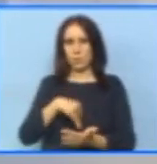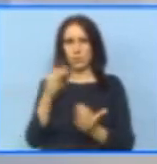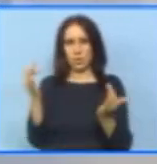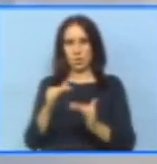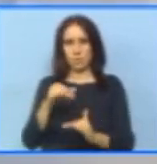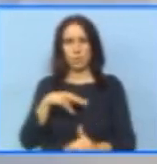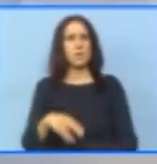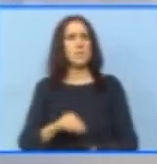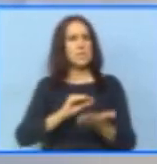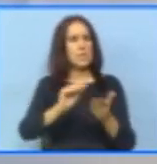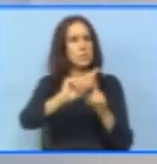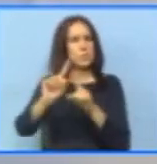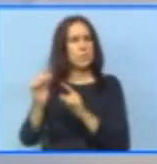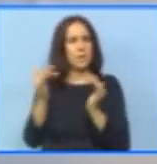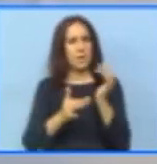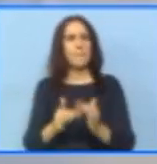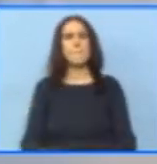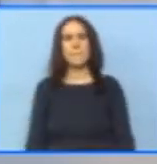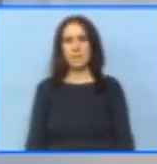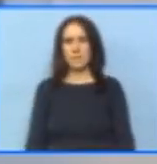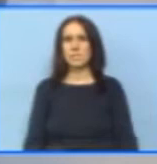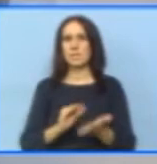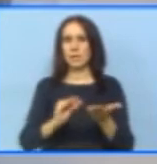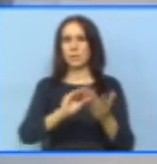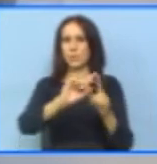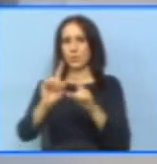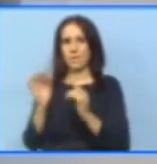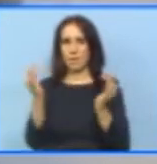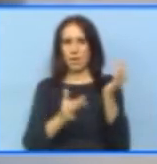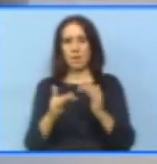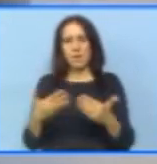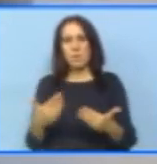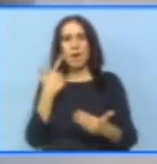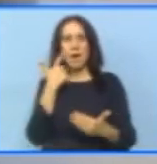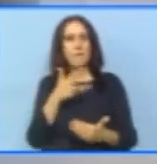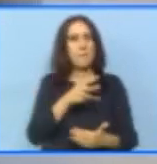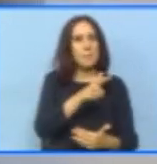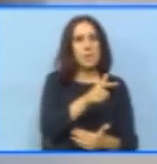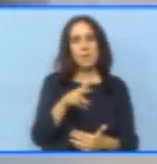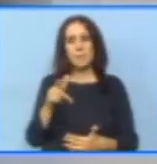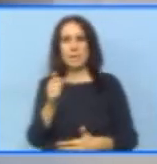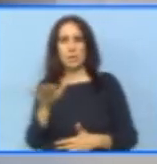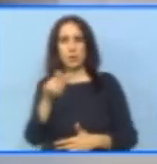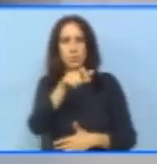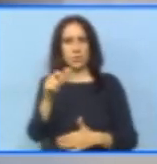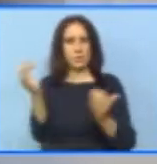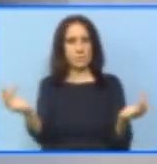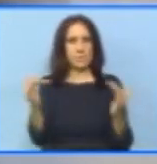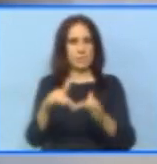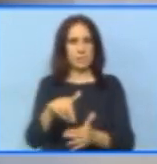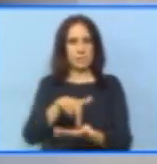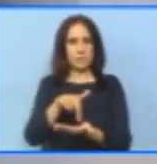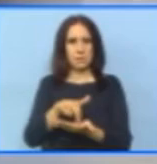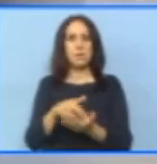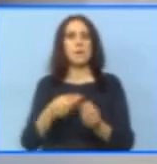vários secretariados. Vêm de vários secretariados. Seremos, neste momento, pensamos que vamos ter cerca de 1.000 a 1.500 pessoas presentes, em